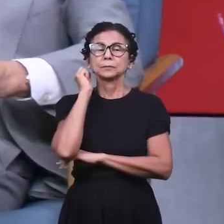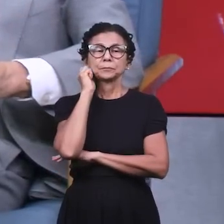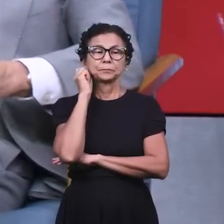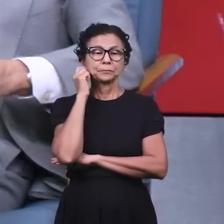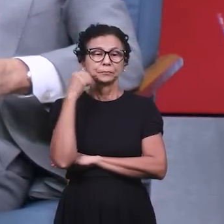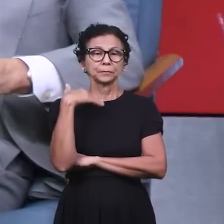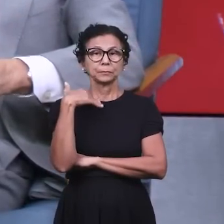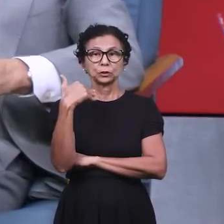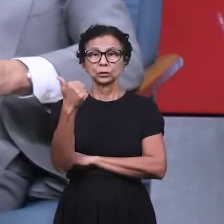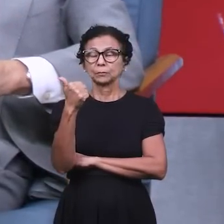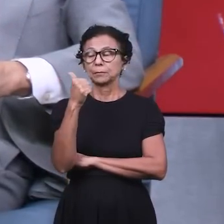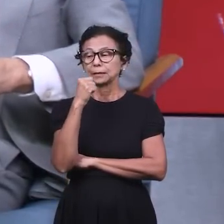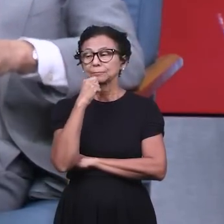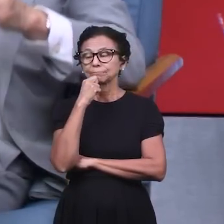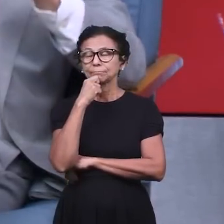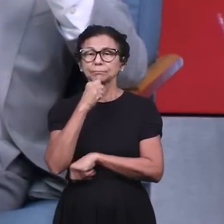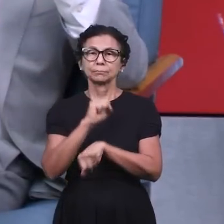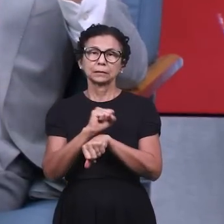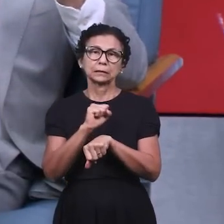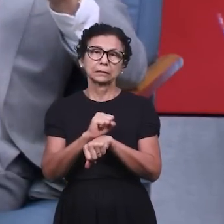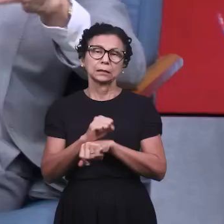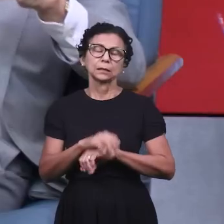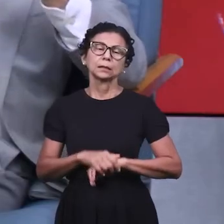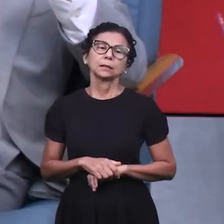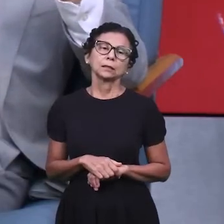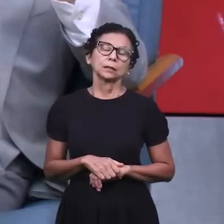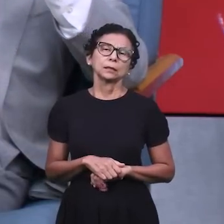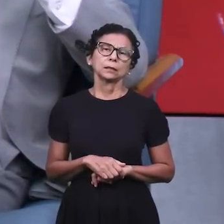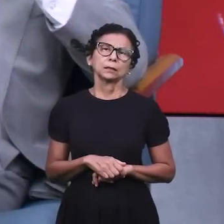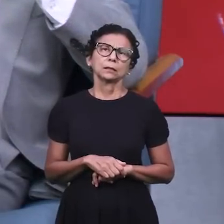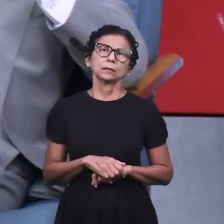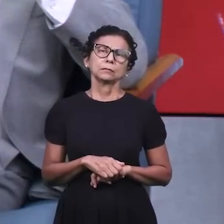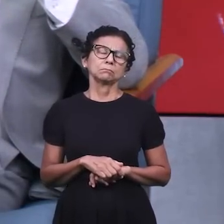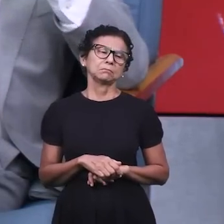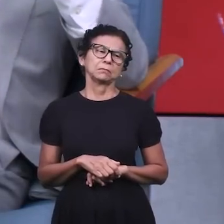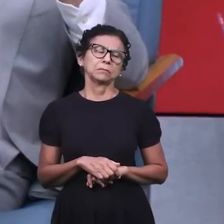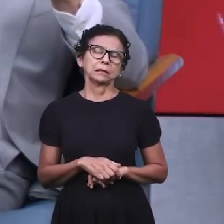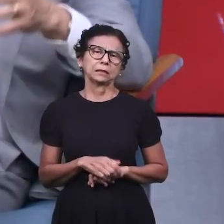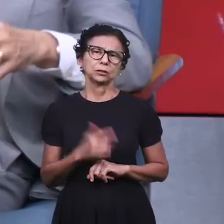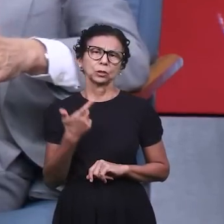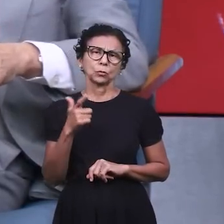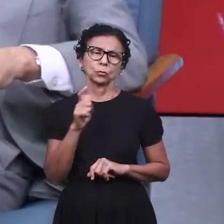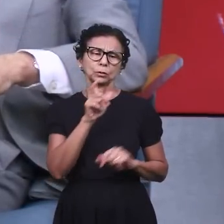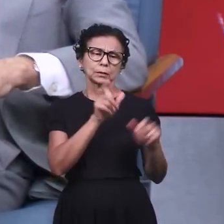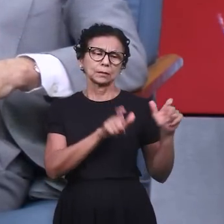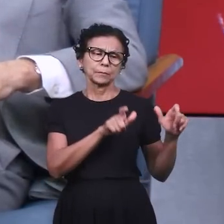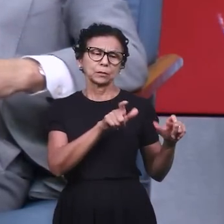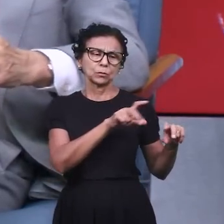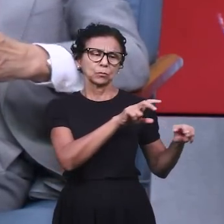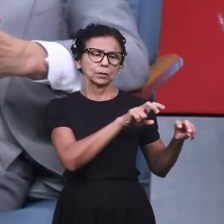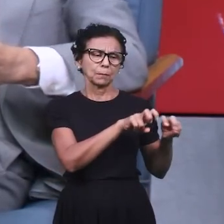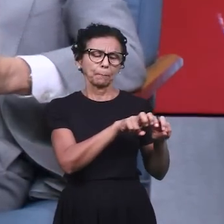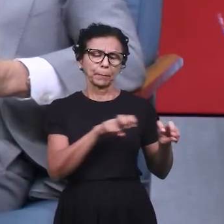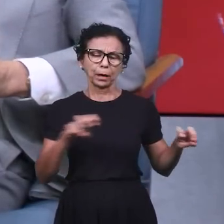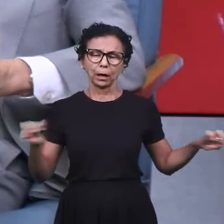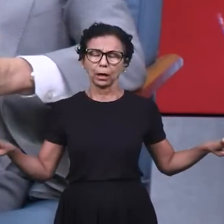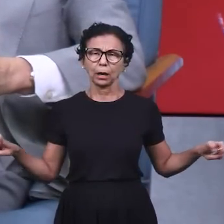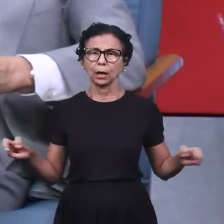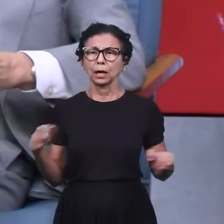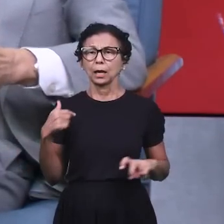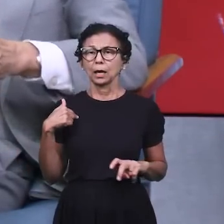esperando que eu fosse chamado. Aí chamou as primeiras pessoas, e eu fiquei por